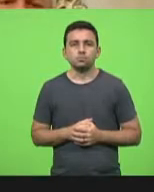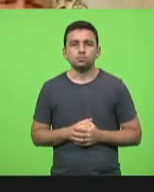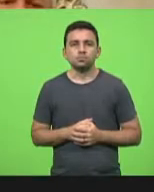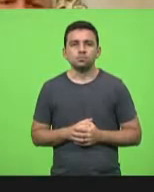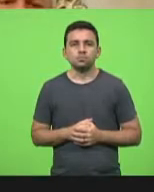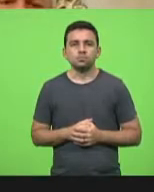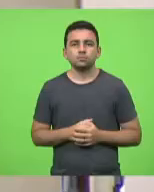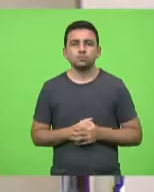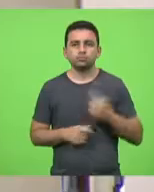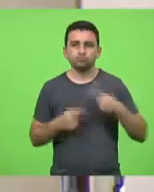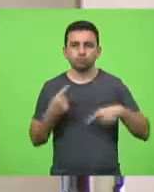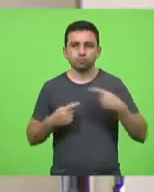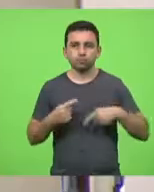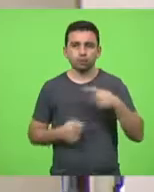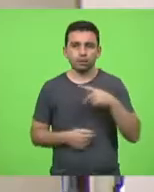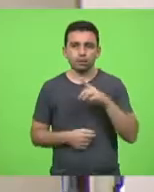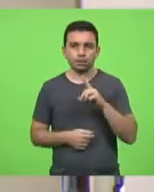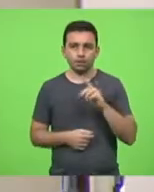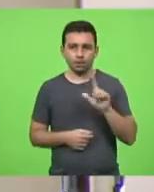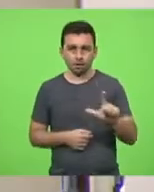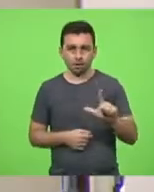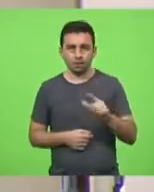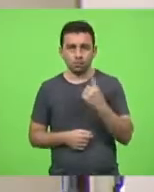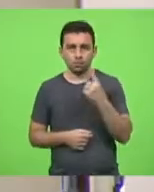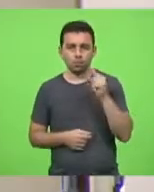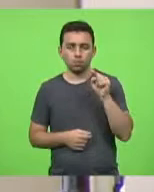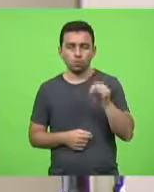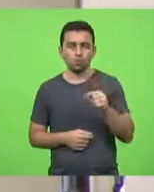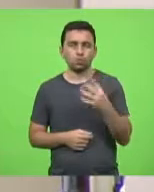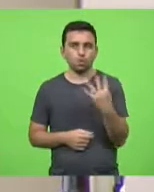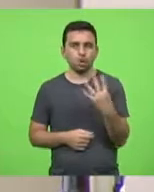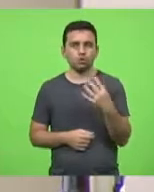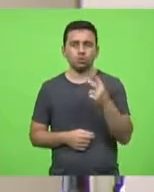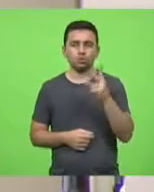Em discussão, PDL 1.4/2021, autor,